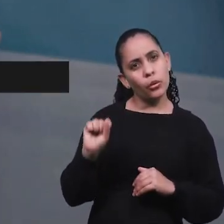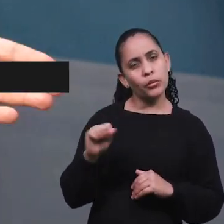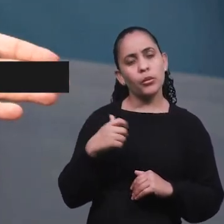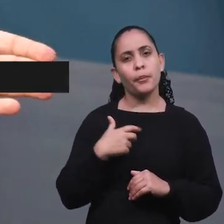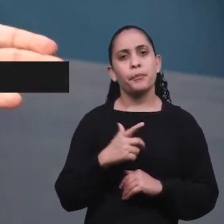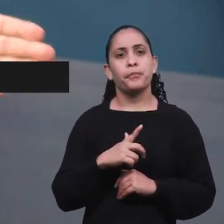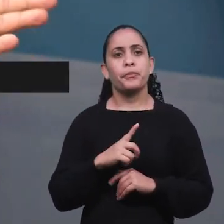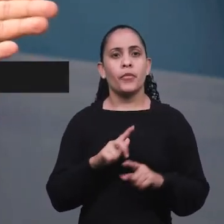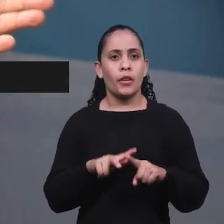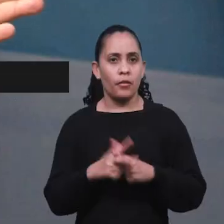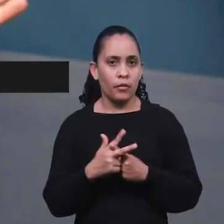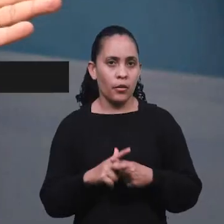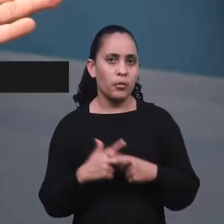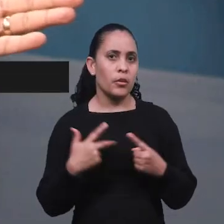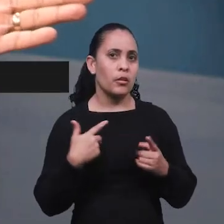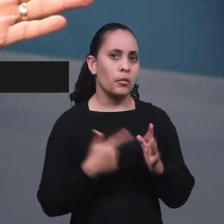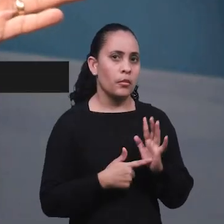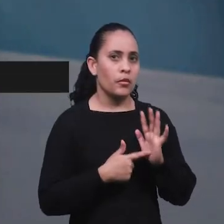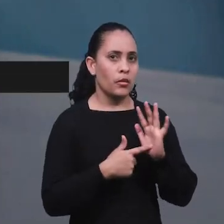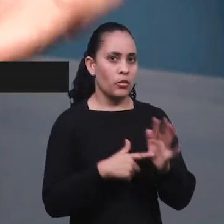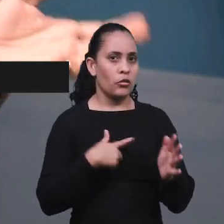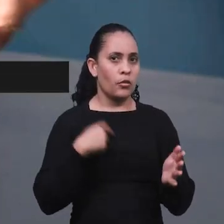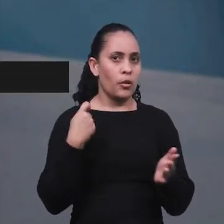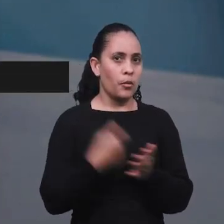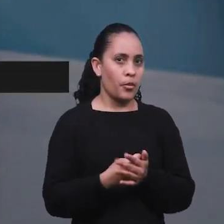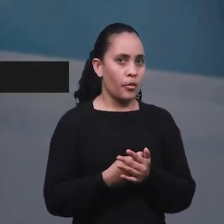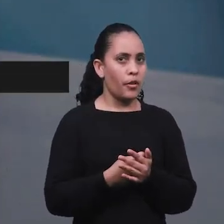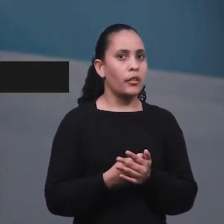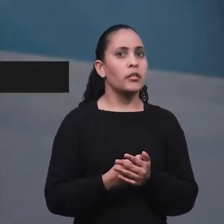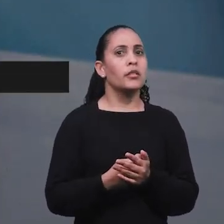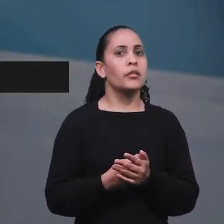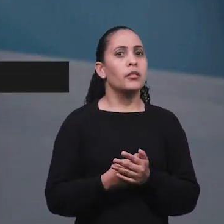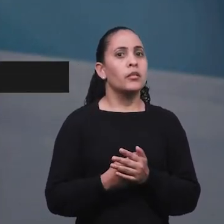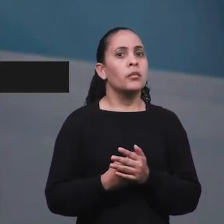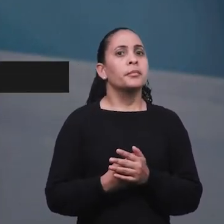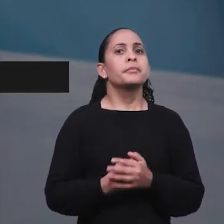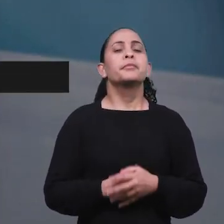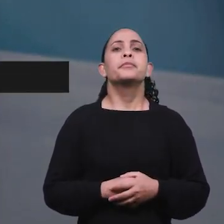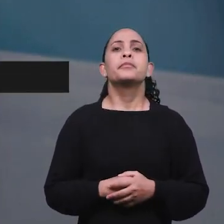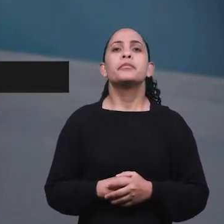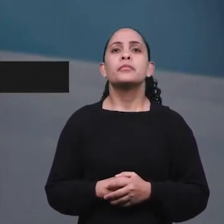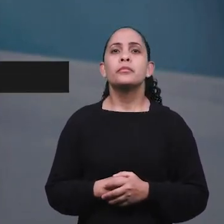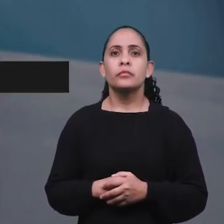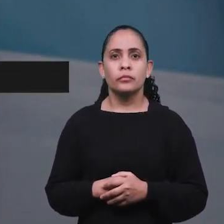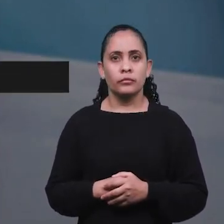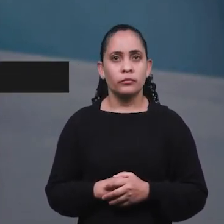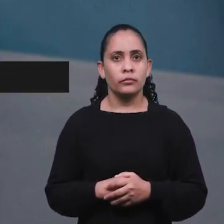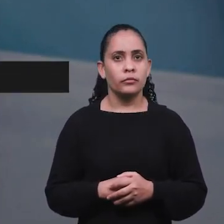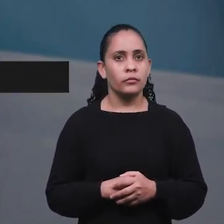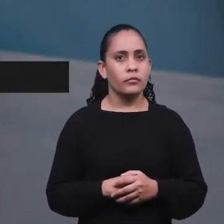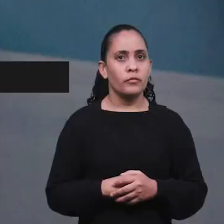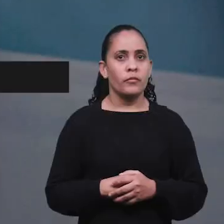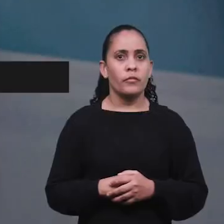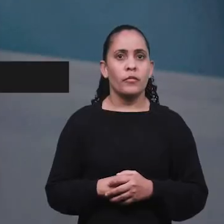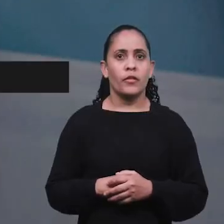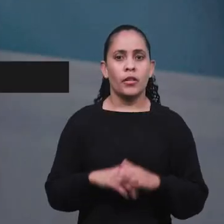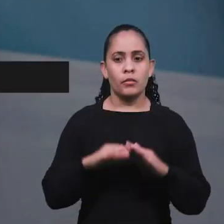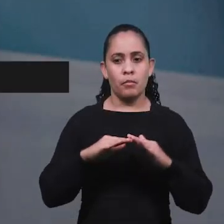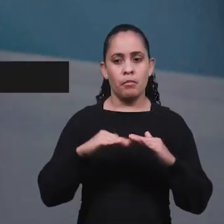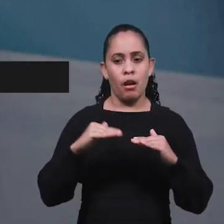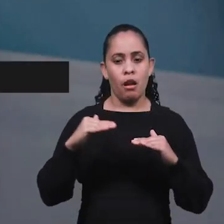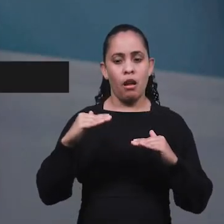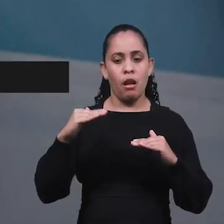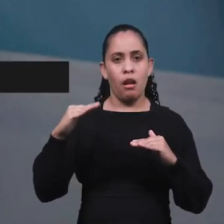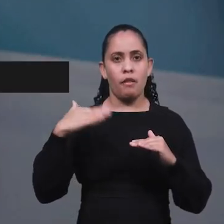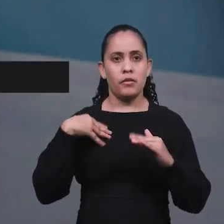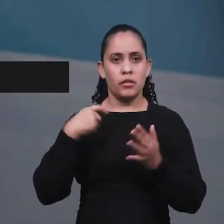Com a reforma tributária que já foi aprovada e está sendo regulamentada, isso vai ter um escalonamento, vai ser